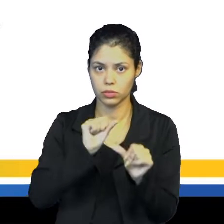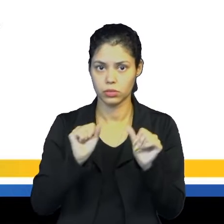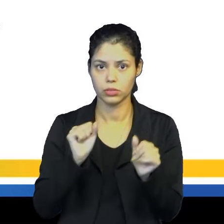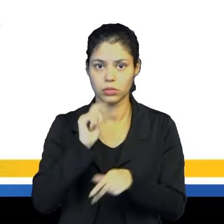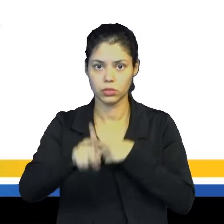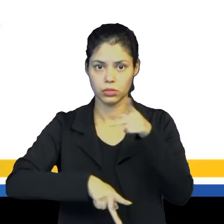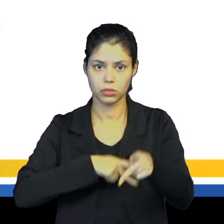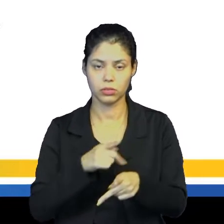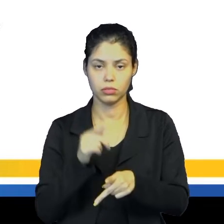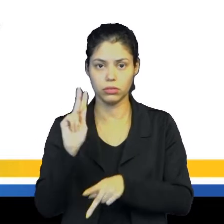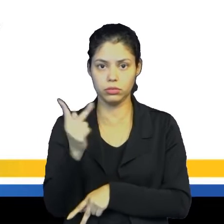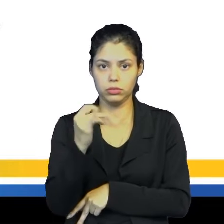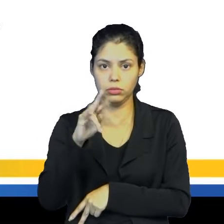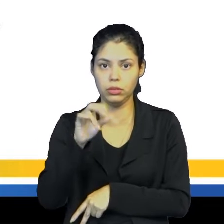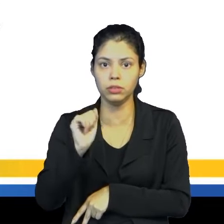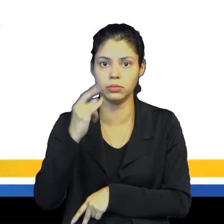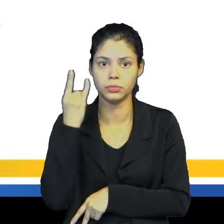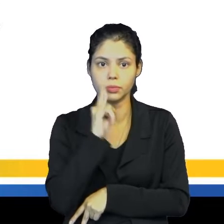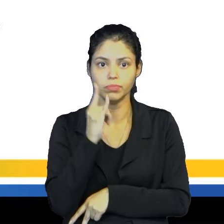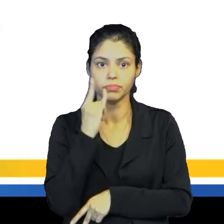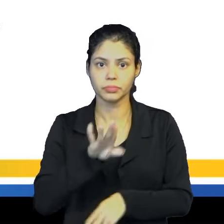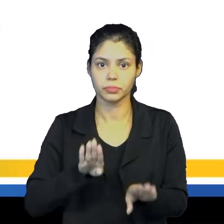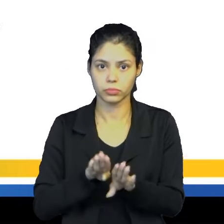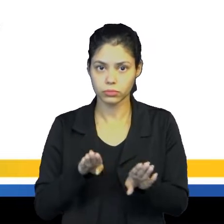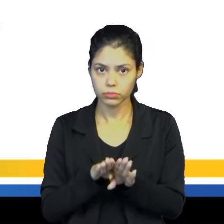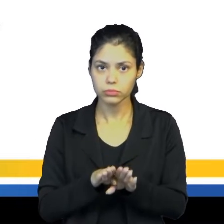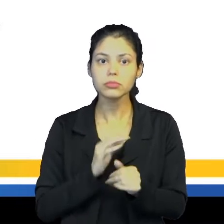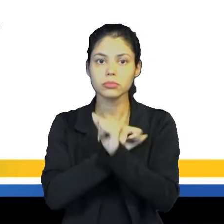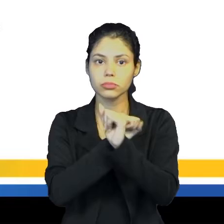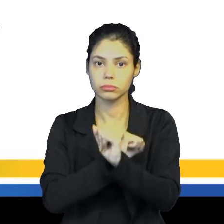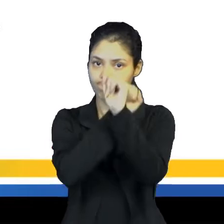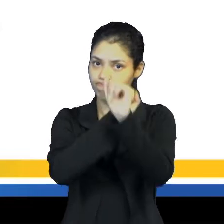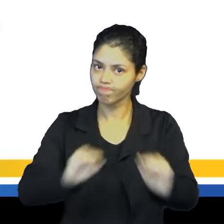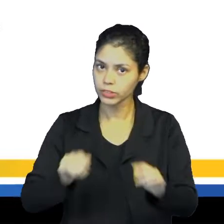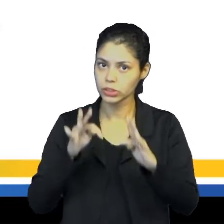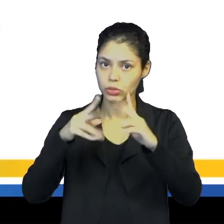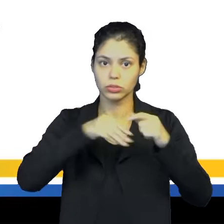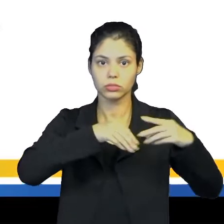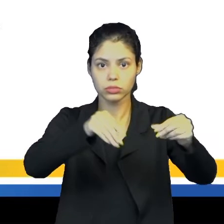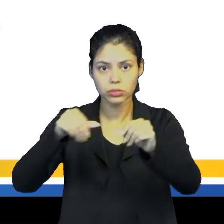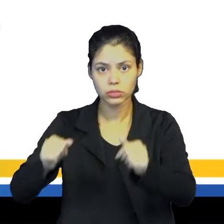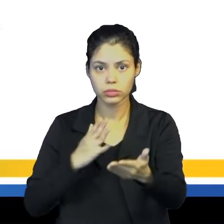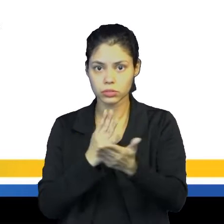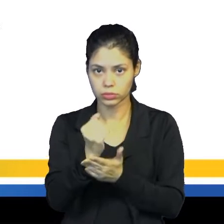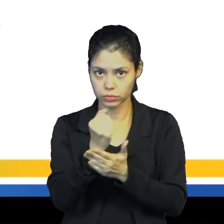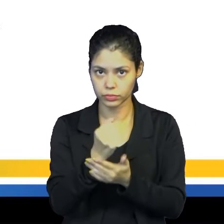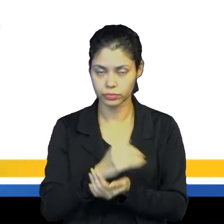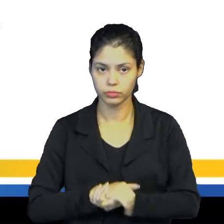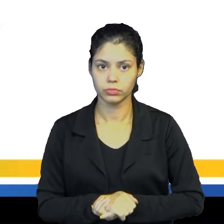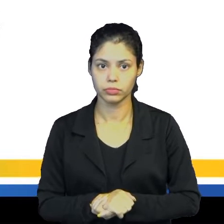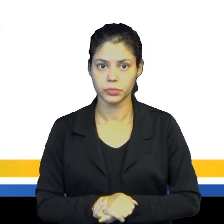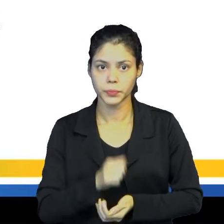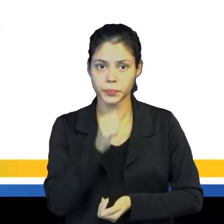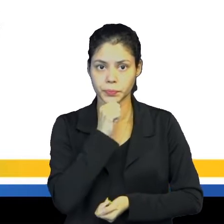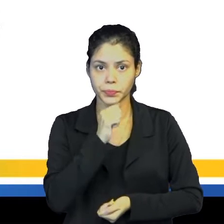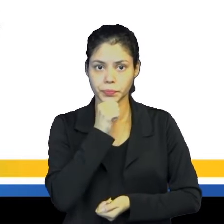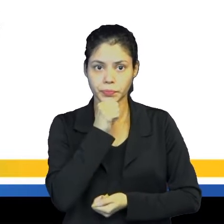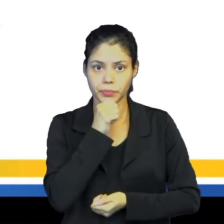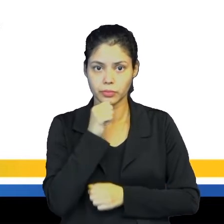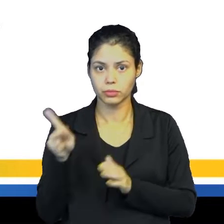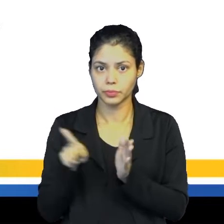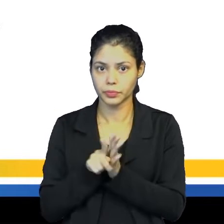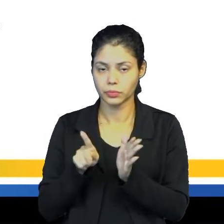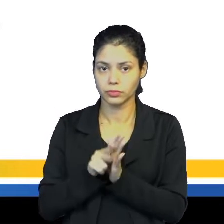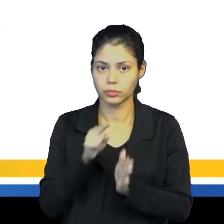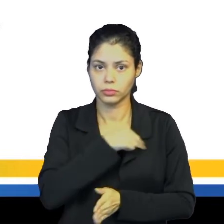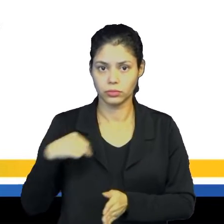pelos haitianos, né, o Bolívar se comprometeu em abolir a escravidão em todos os territórios que ele conquistasse. A independência da Argentina,